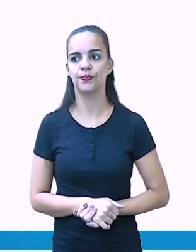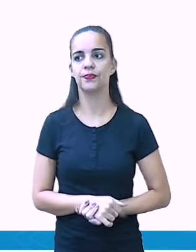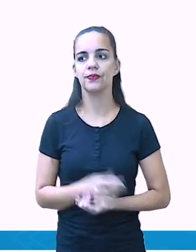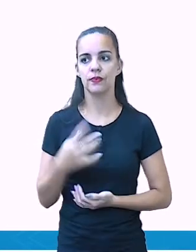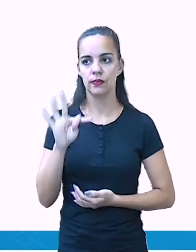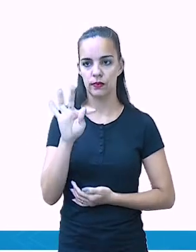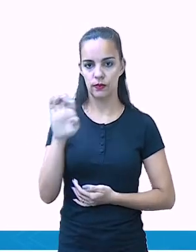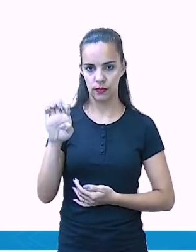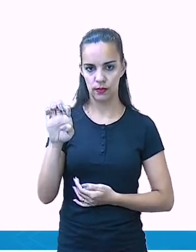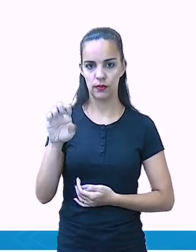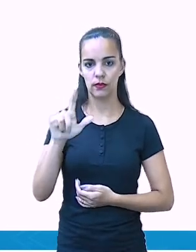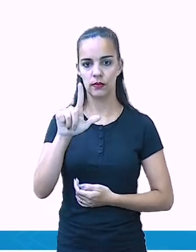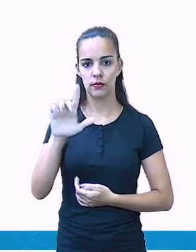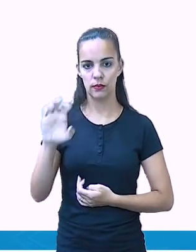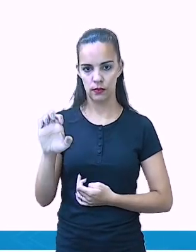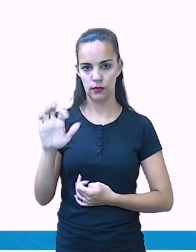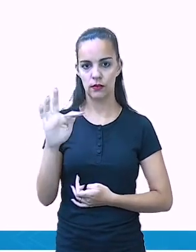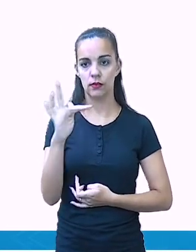juntos?